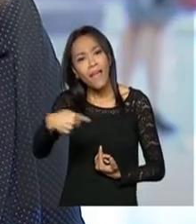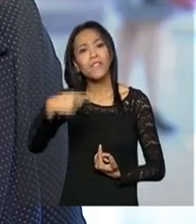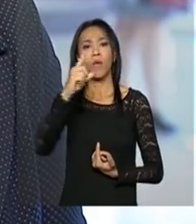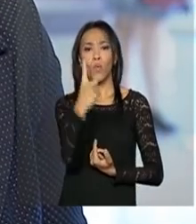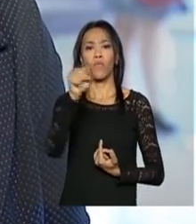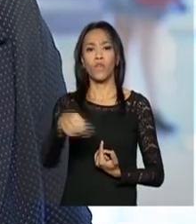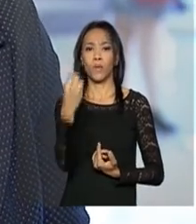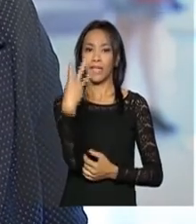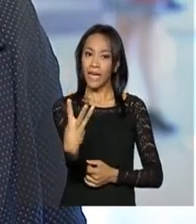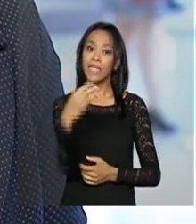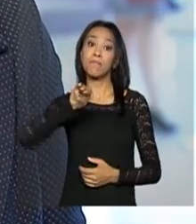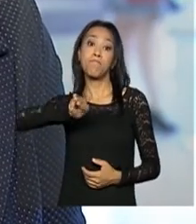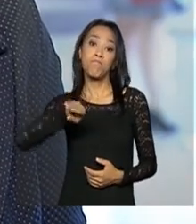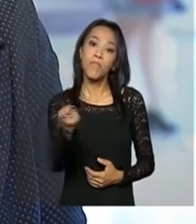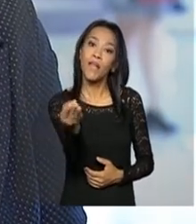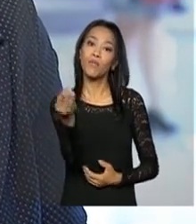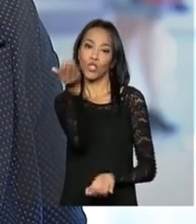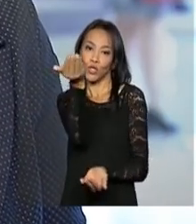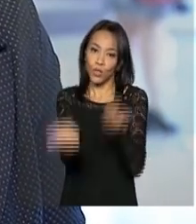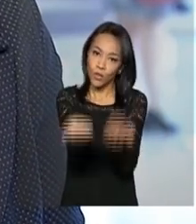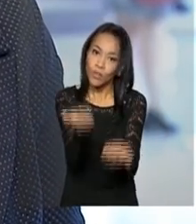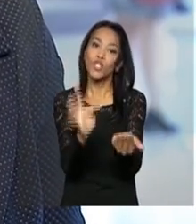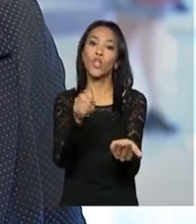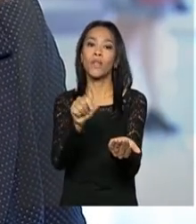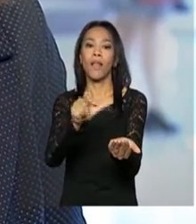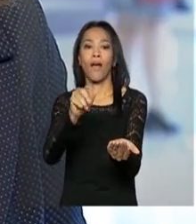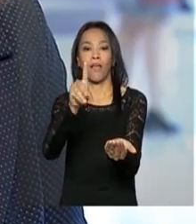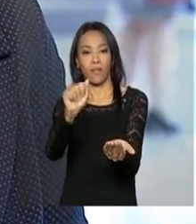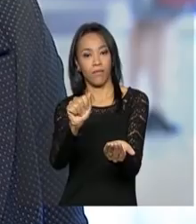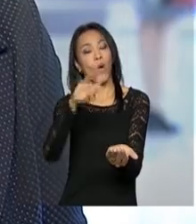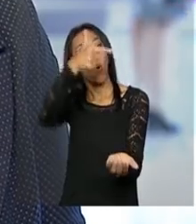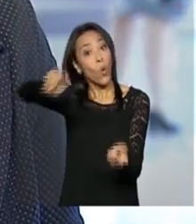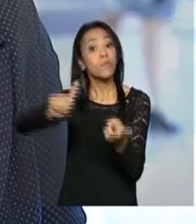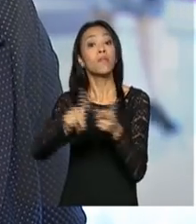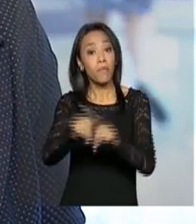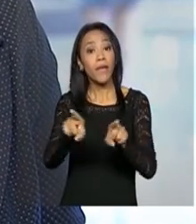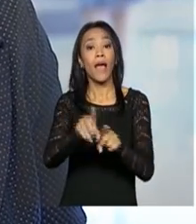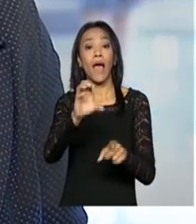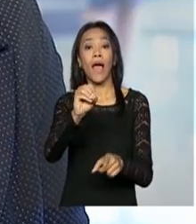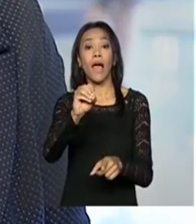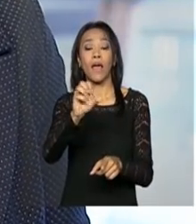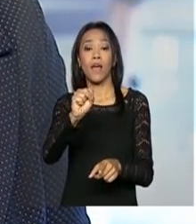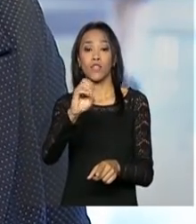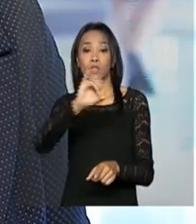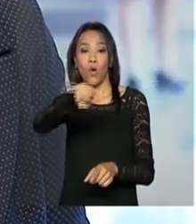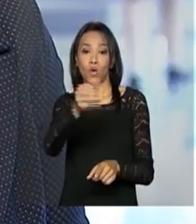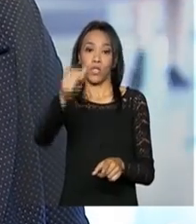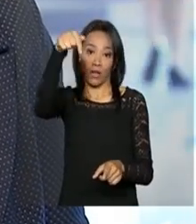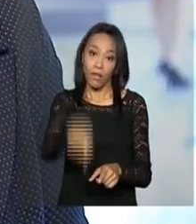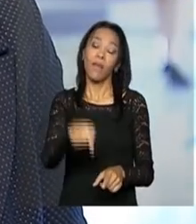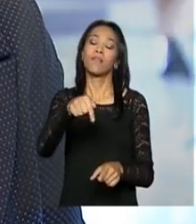a 1,3 milhão de toneladas. O destaque, mais uma vez, foi a produção de soja, que deve atingir